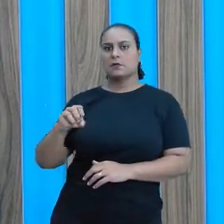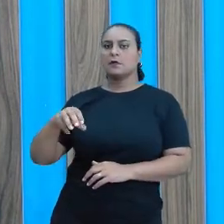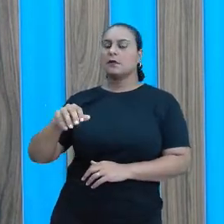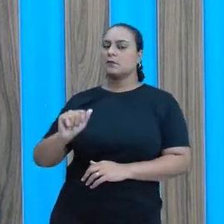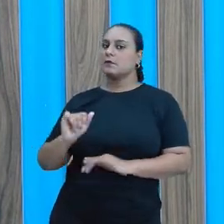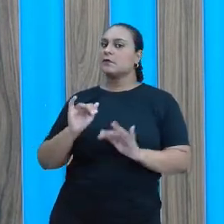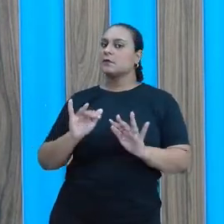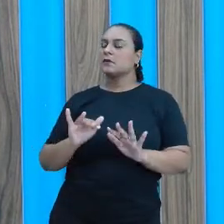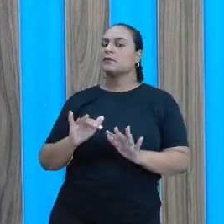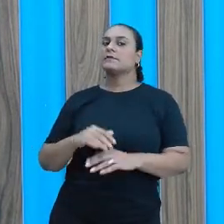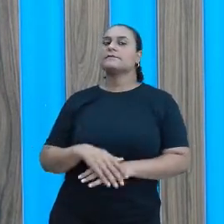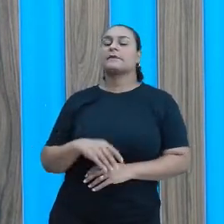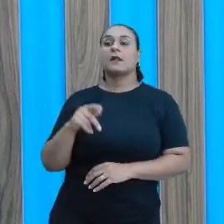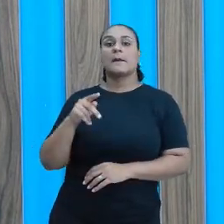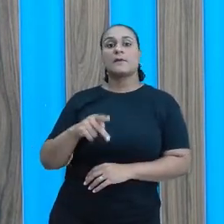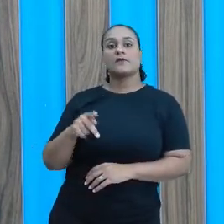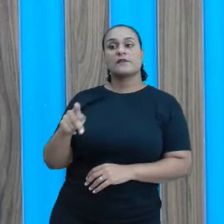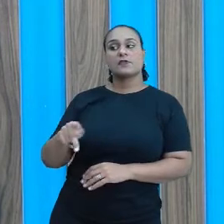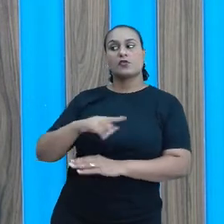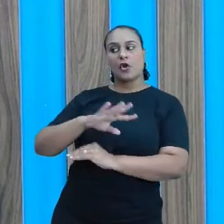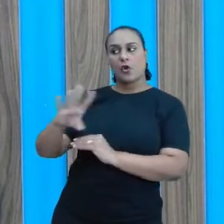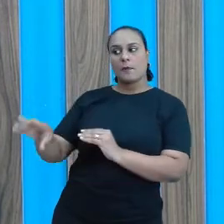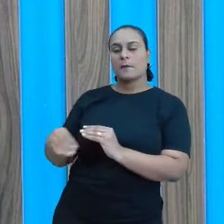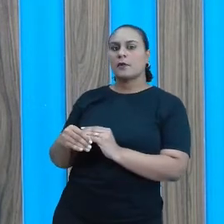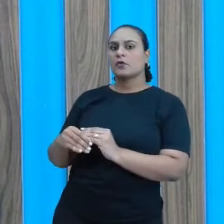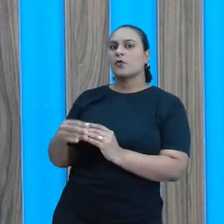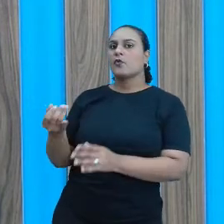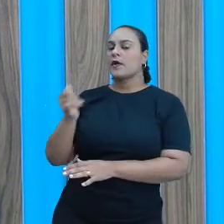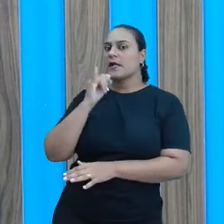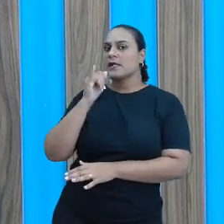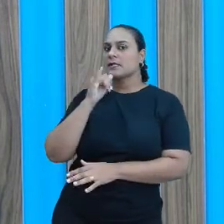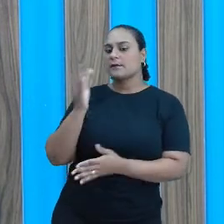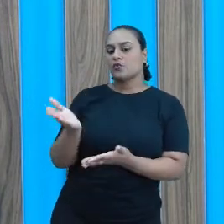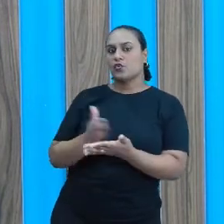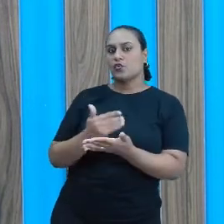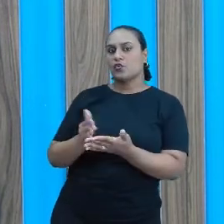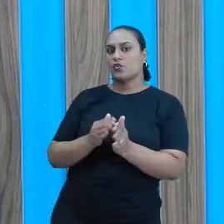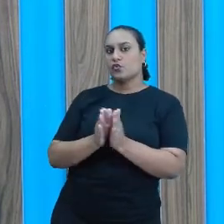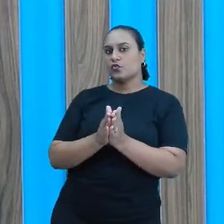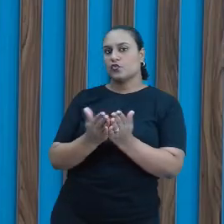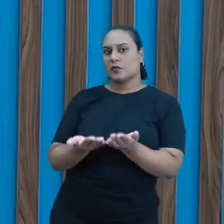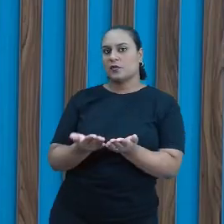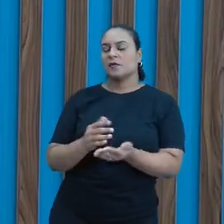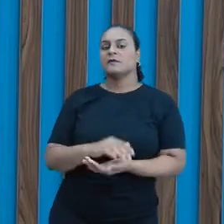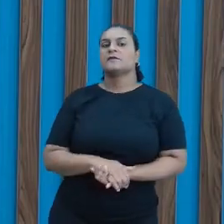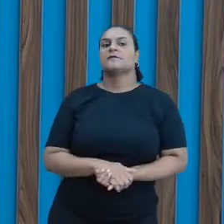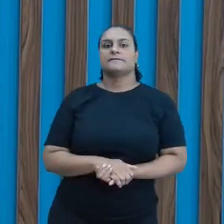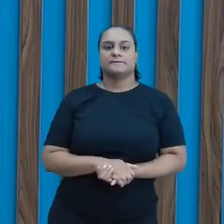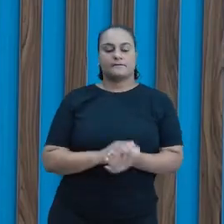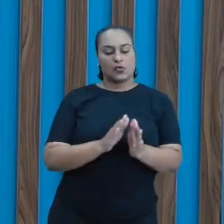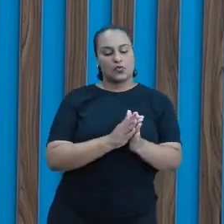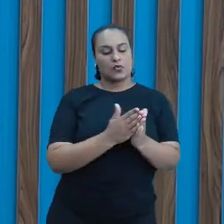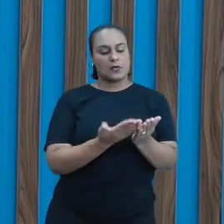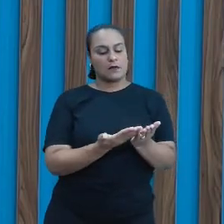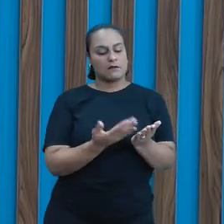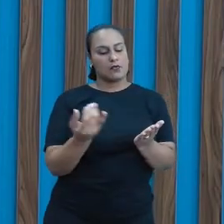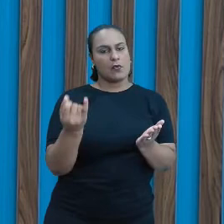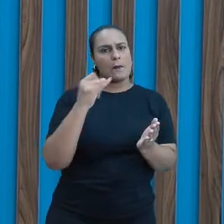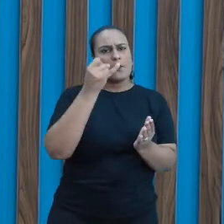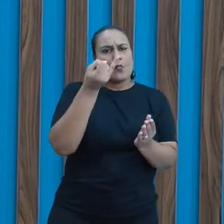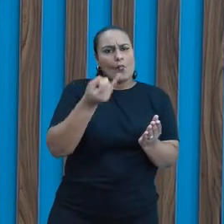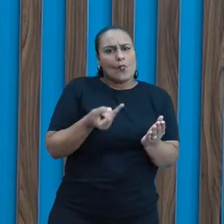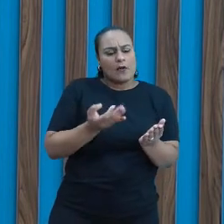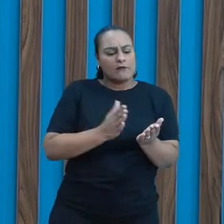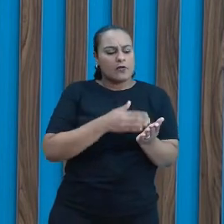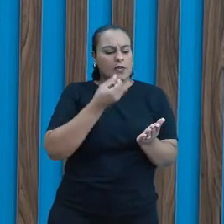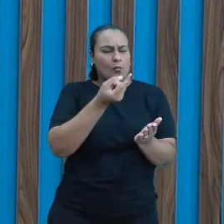Briane trouxe dos livros, né? O exemplo dos CDs também, entregou a idade da gente, né? Os CDs empilhados um no outro.